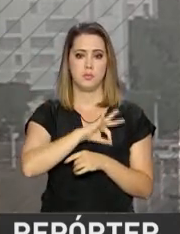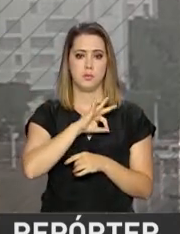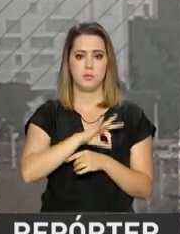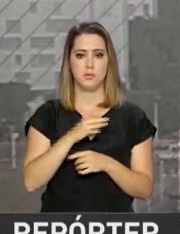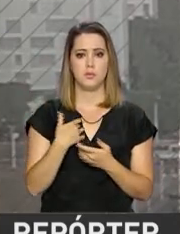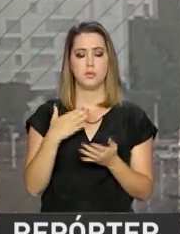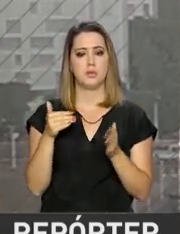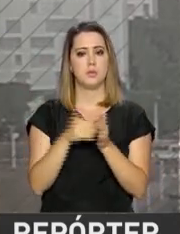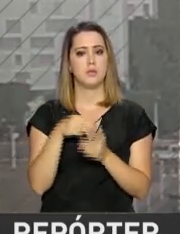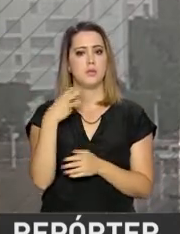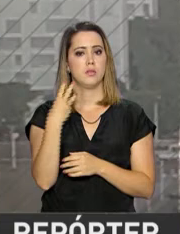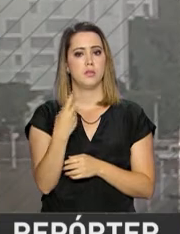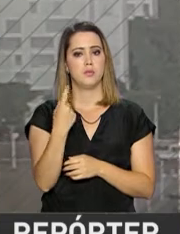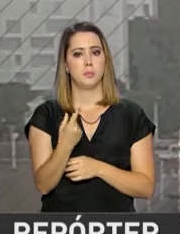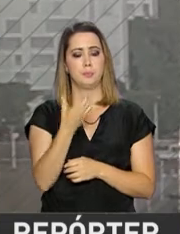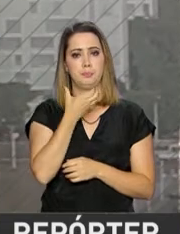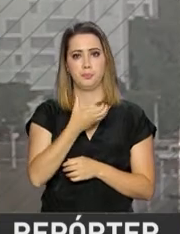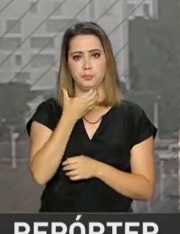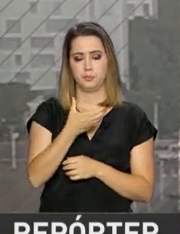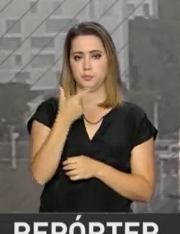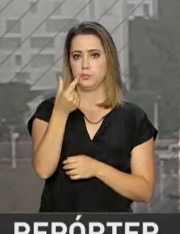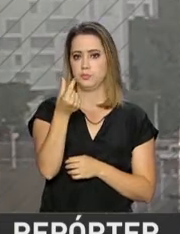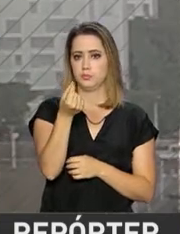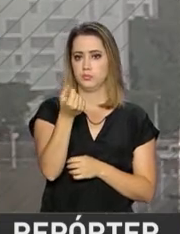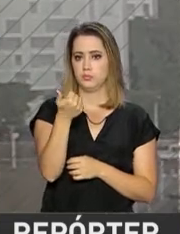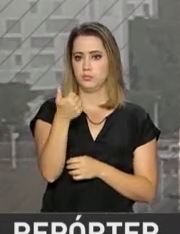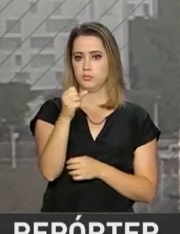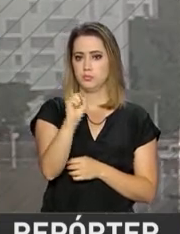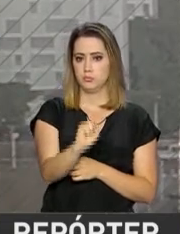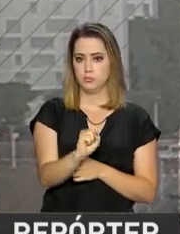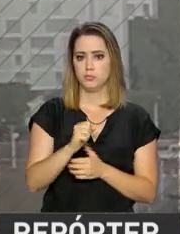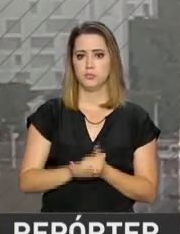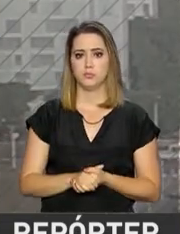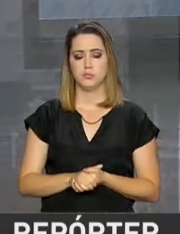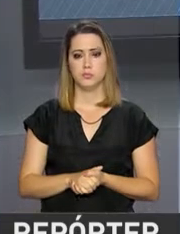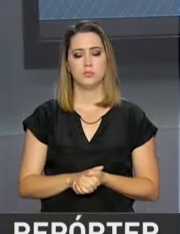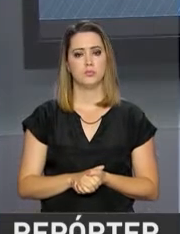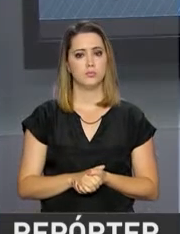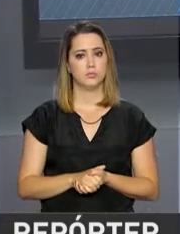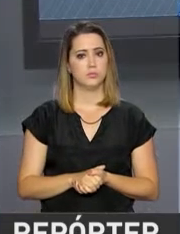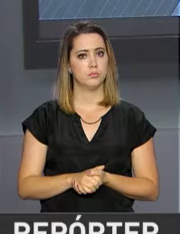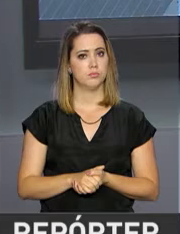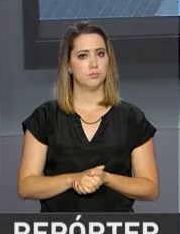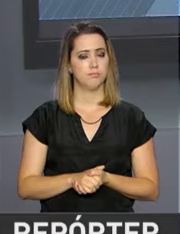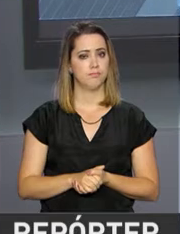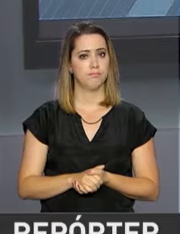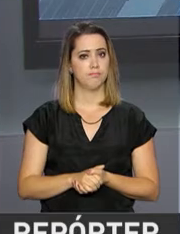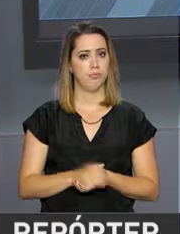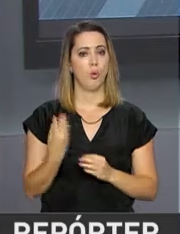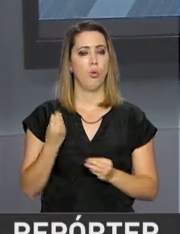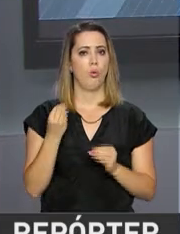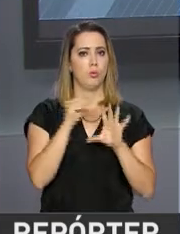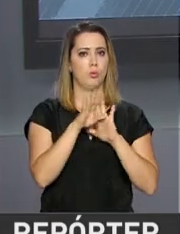salário a opção por este plano poderá ser feita até 31 de dezembro de 2018 como parte do mesmo